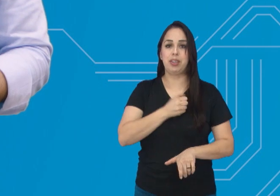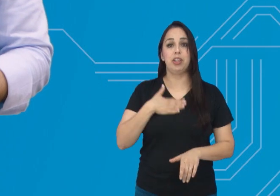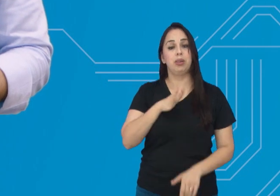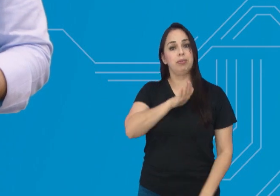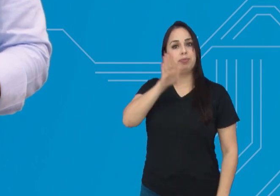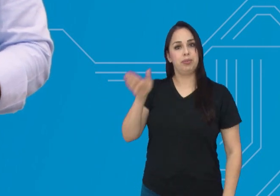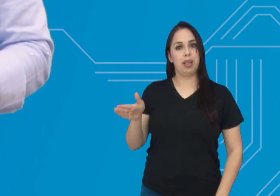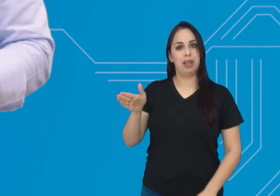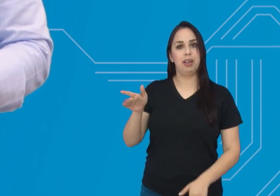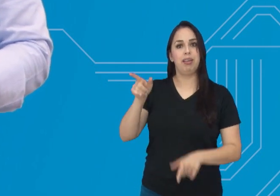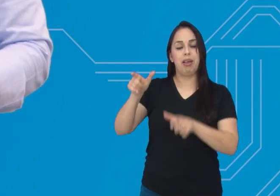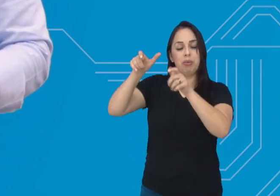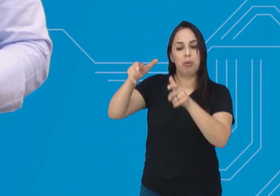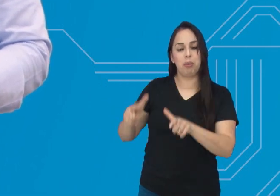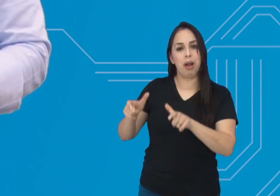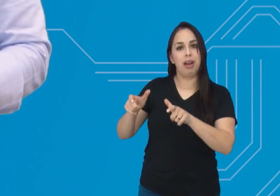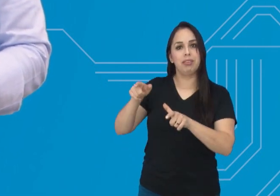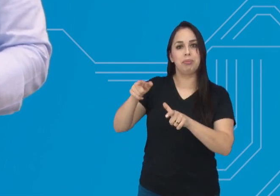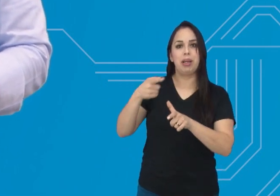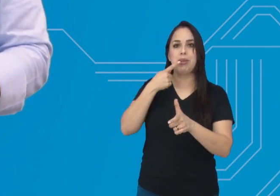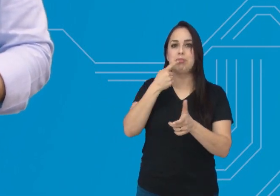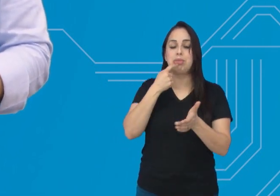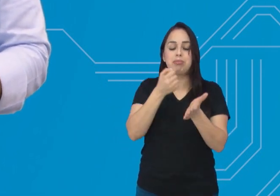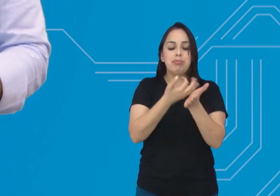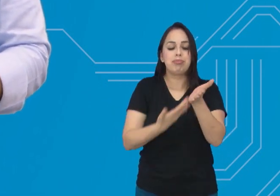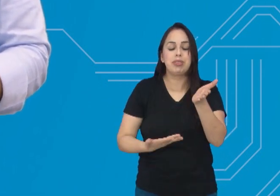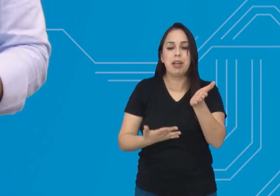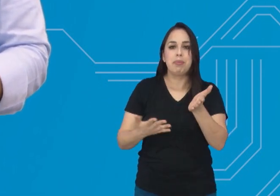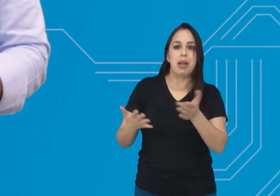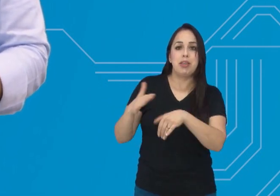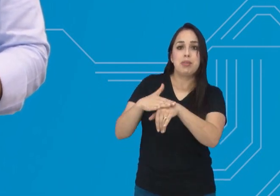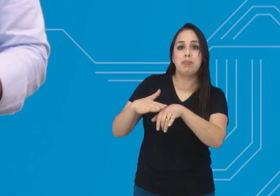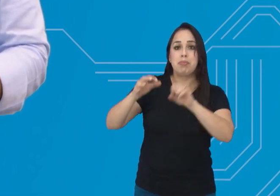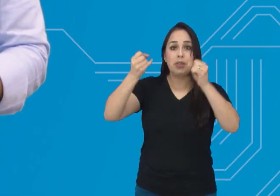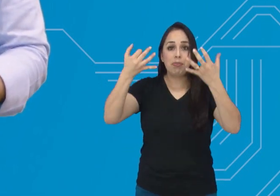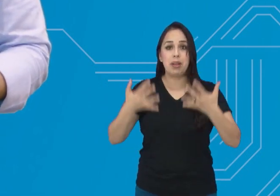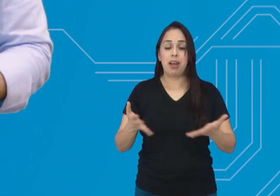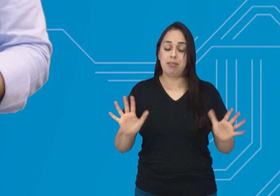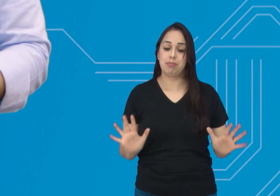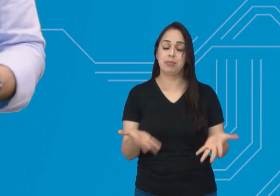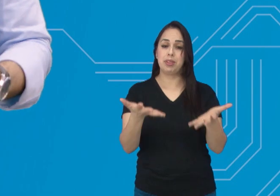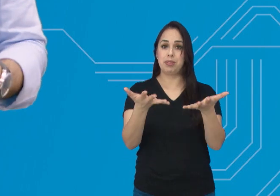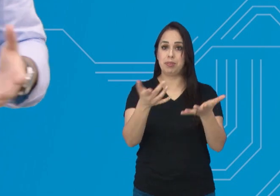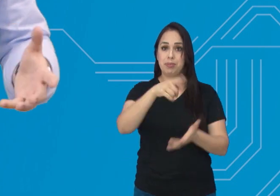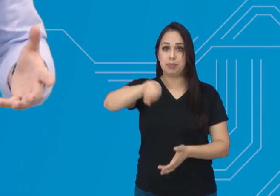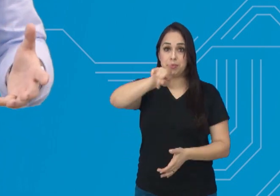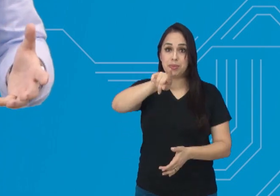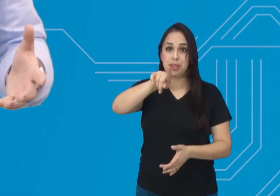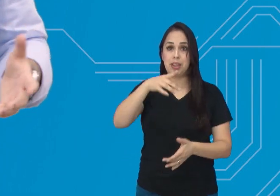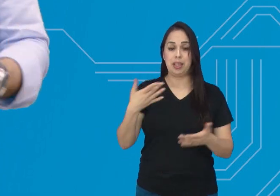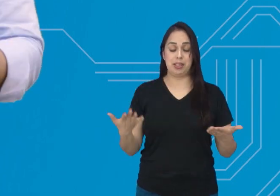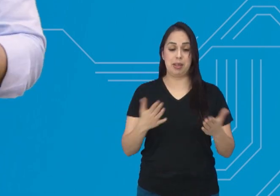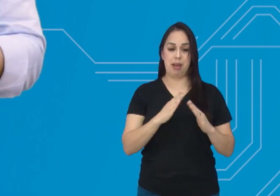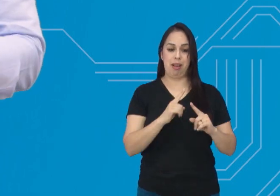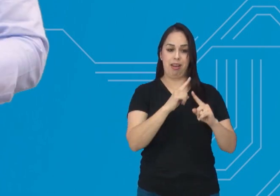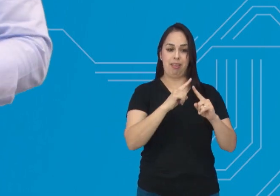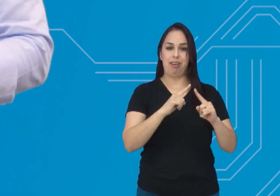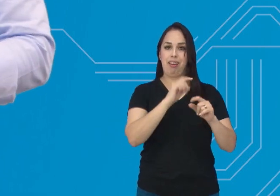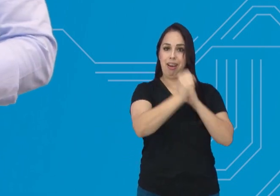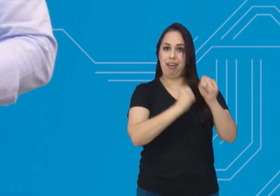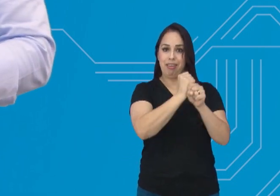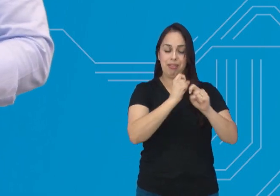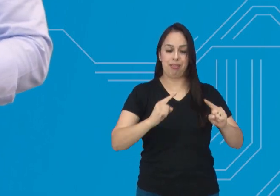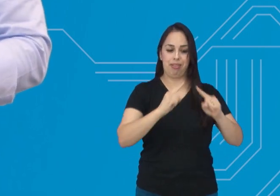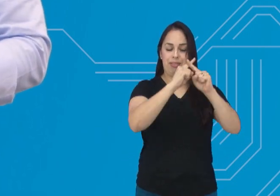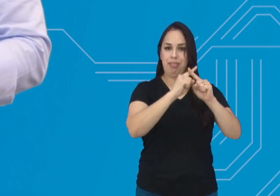de Sangue de São José para conversar mais sobre o assunto e, quem sabe, te motivar a ser um doador. Esse ano, época de Copa, teve até camisa